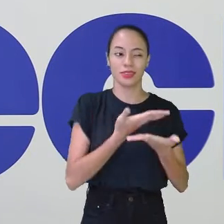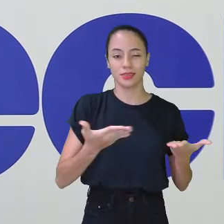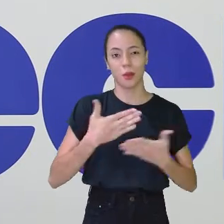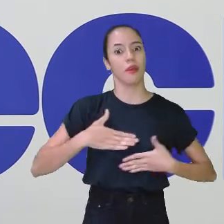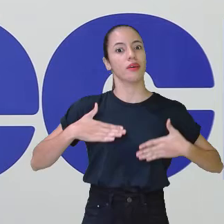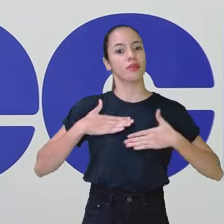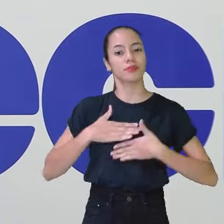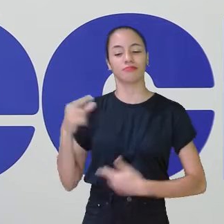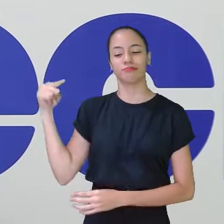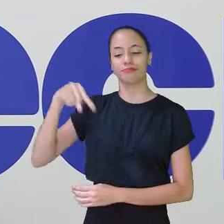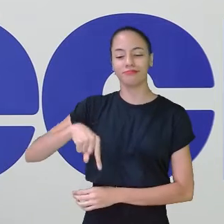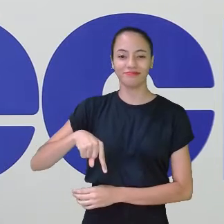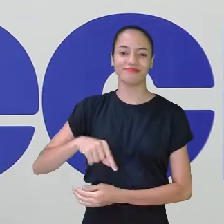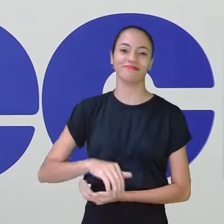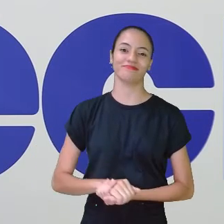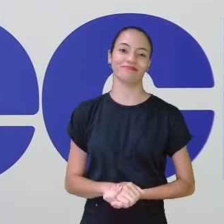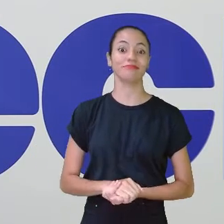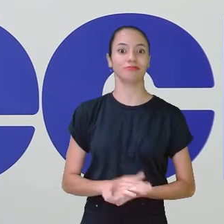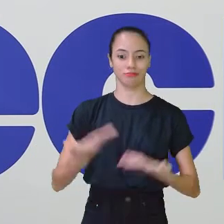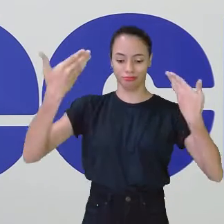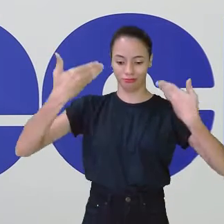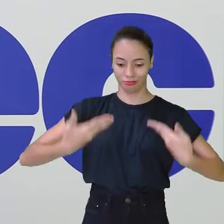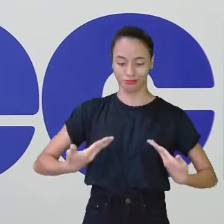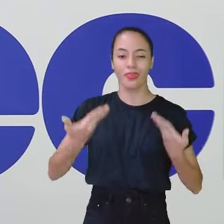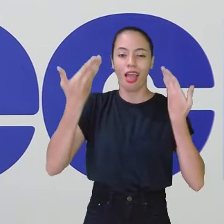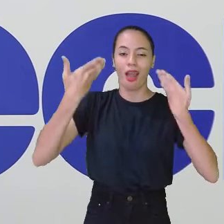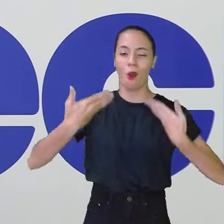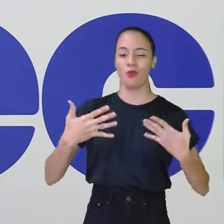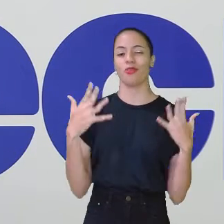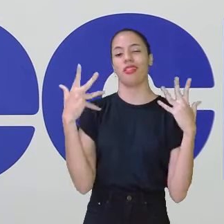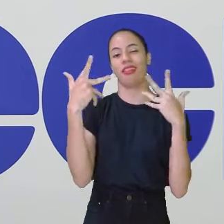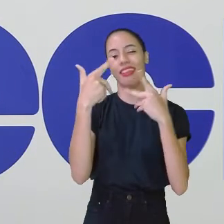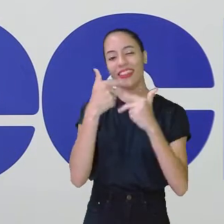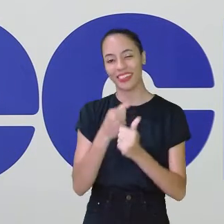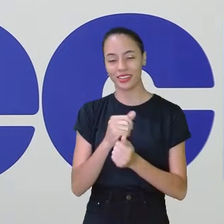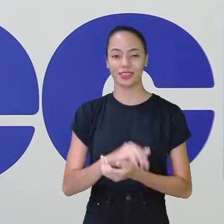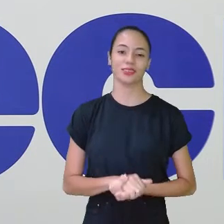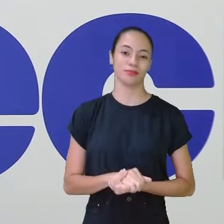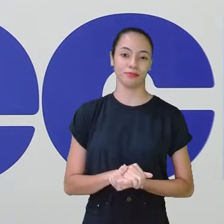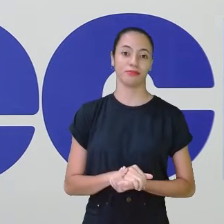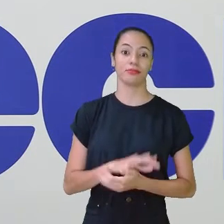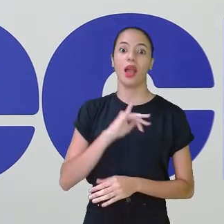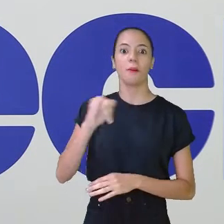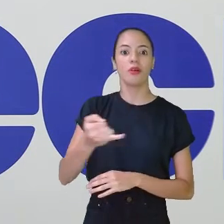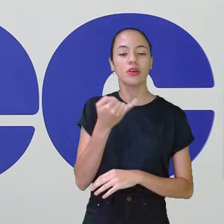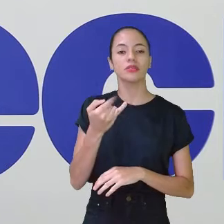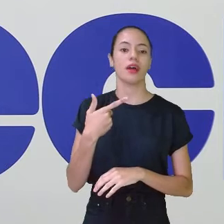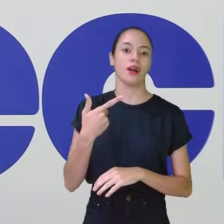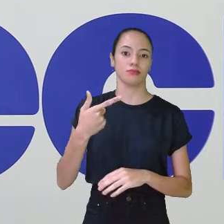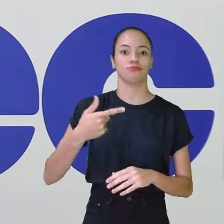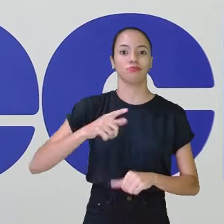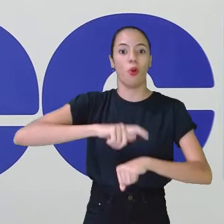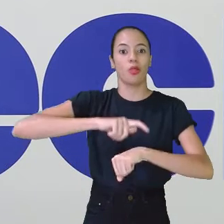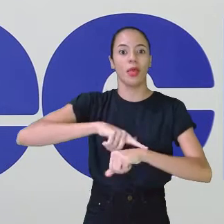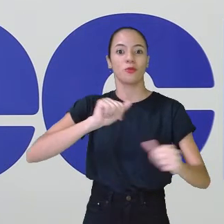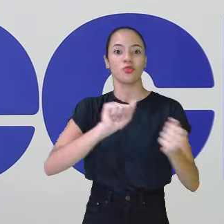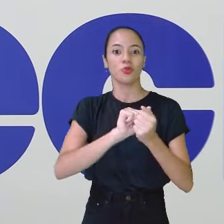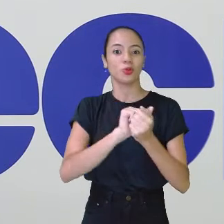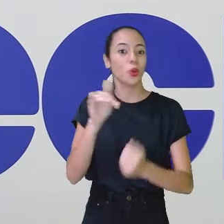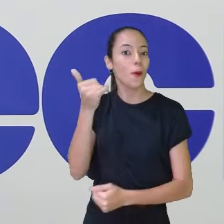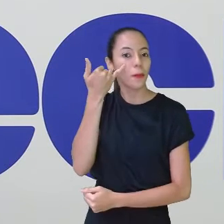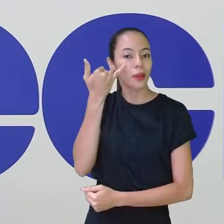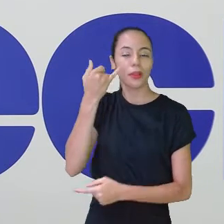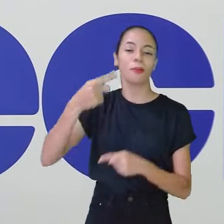estar aqui. O rapaz do rostinho lindo, aproveitar os minutos com o Billy, né? Tem que aproveitar, né? Tem que aproveitar.